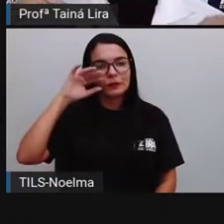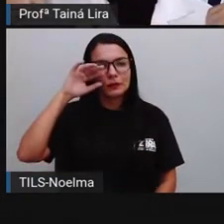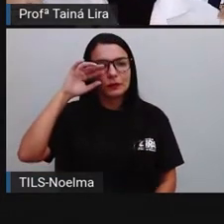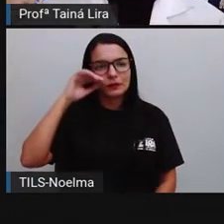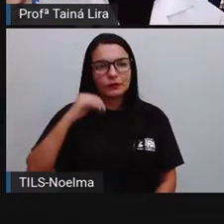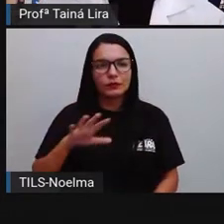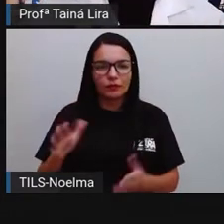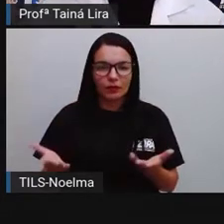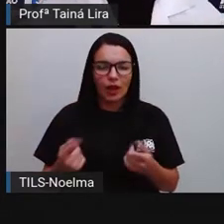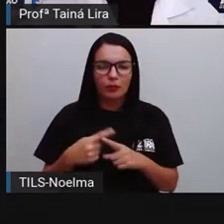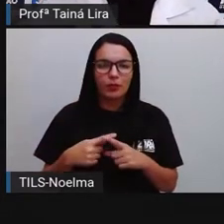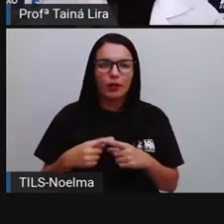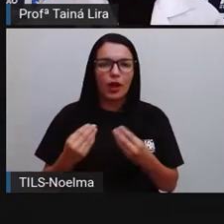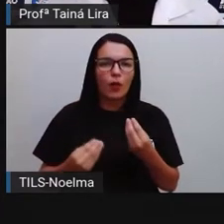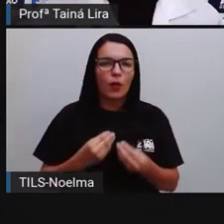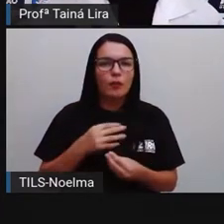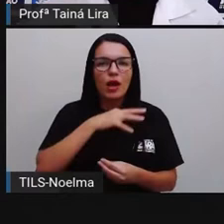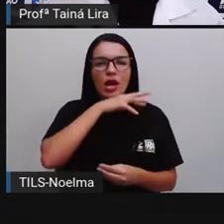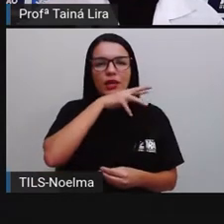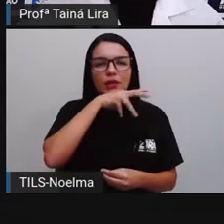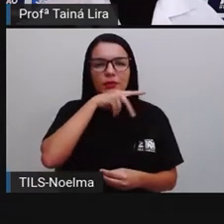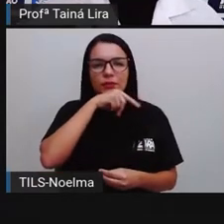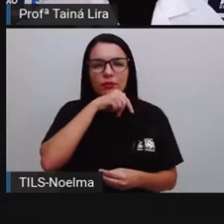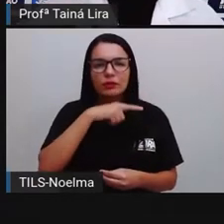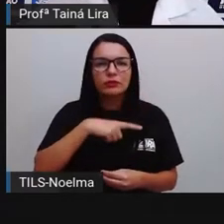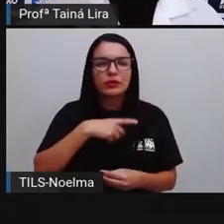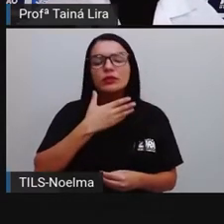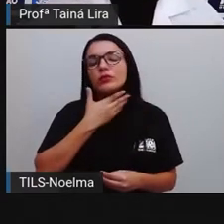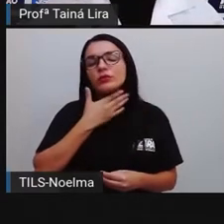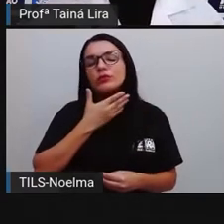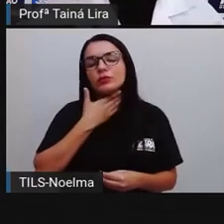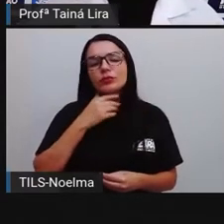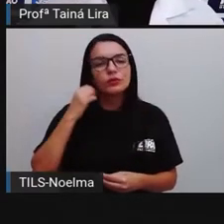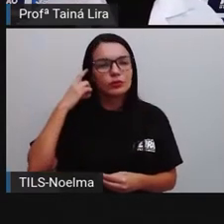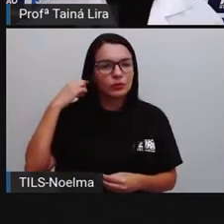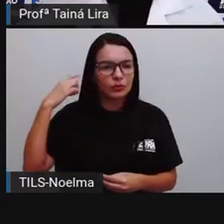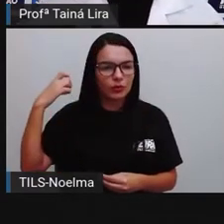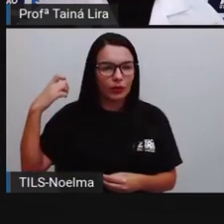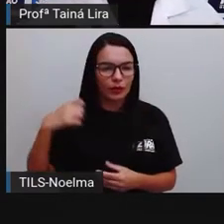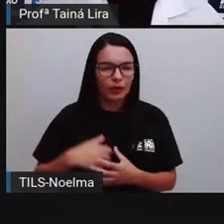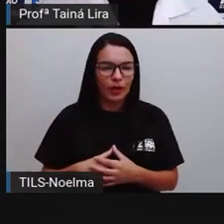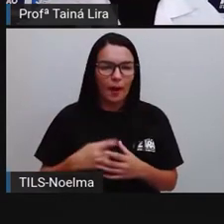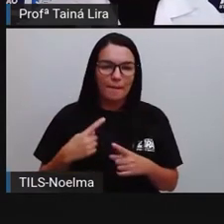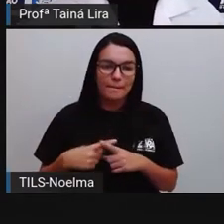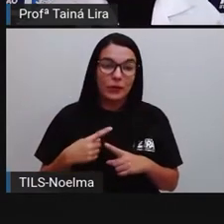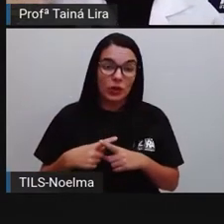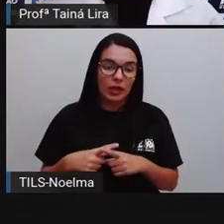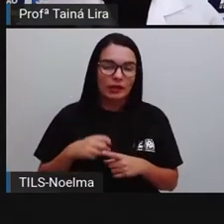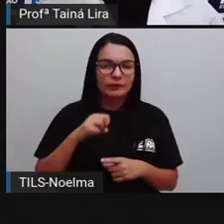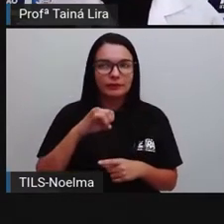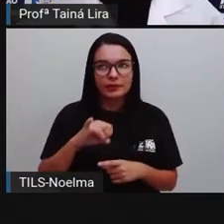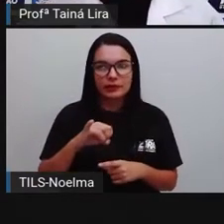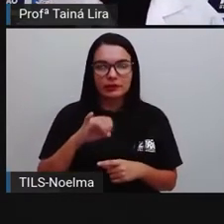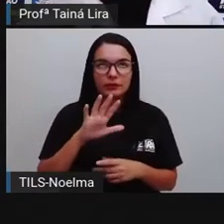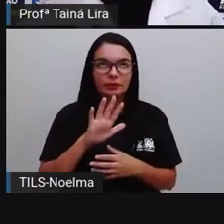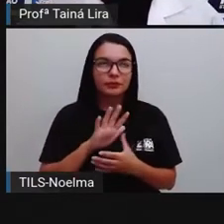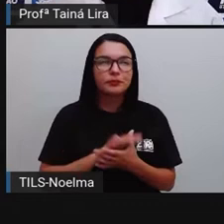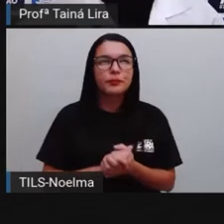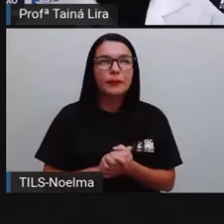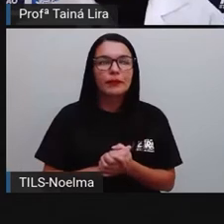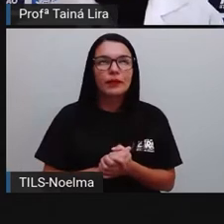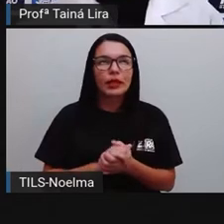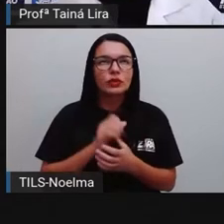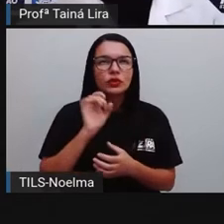tentar descobrir tipo um animal será esse som porque pro Será que sim a gente é só